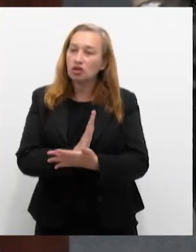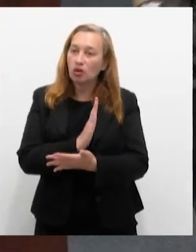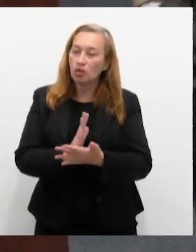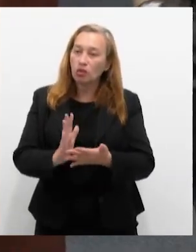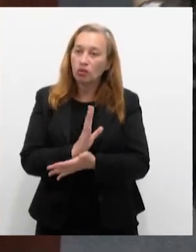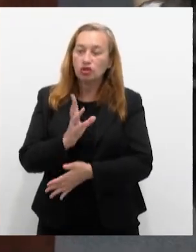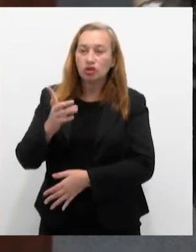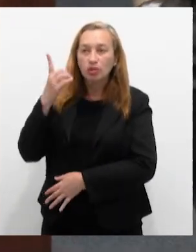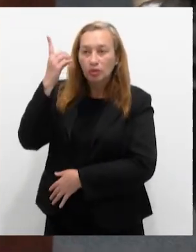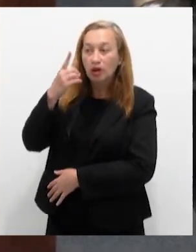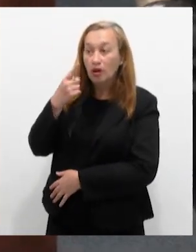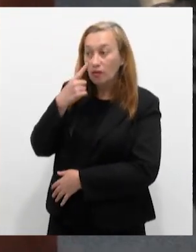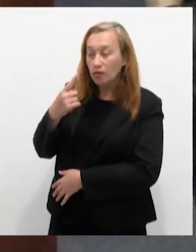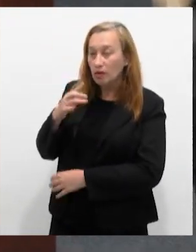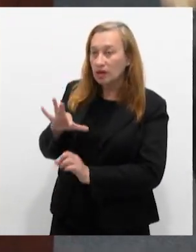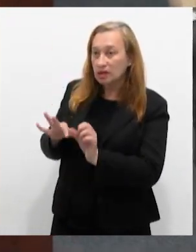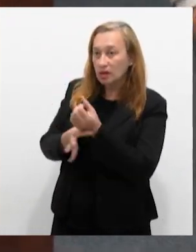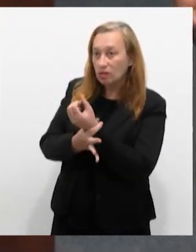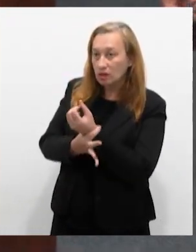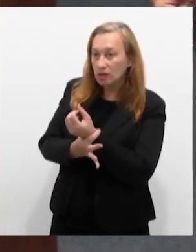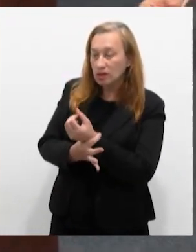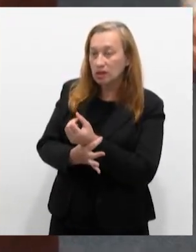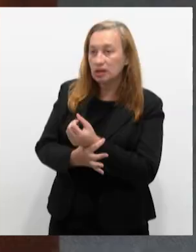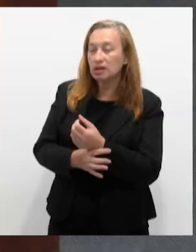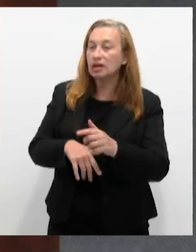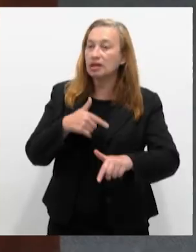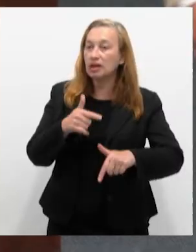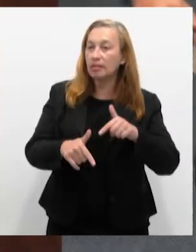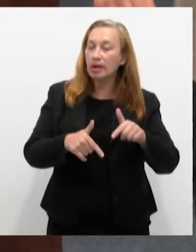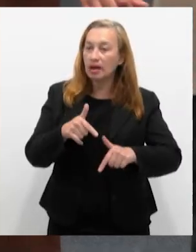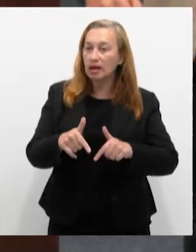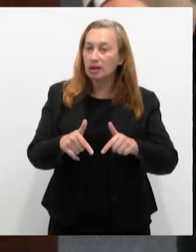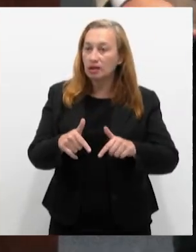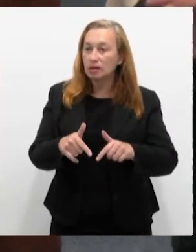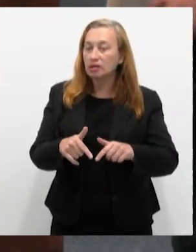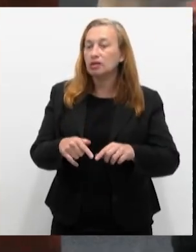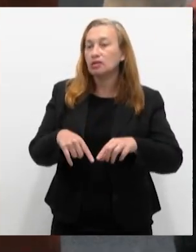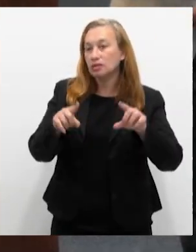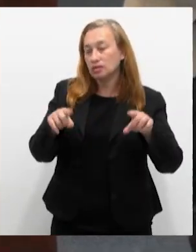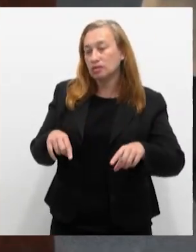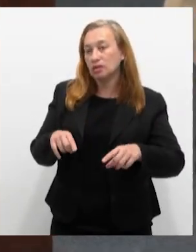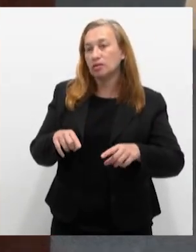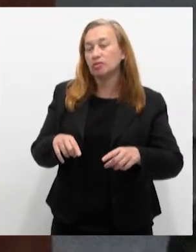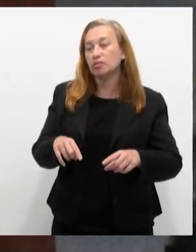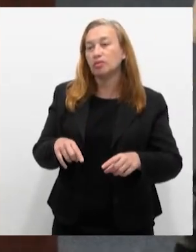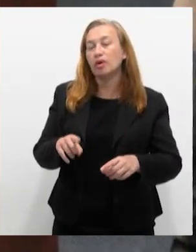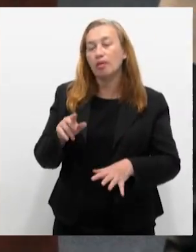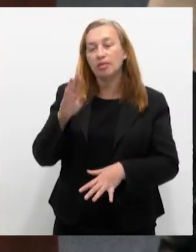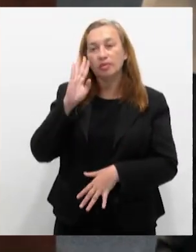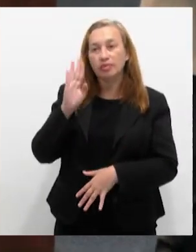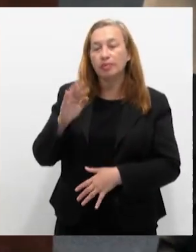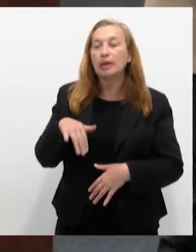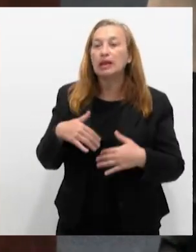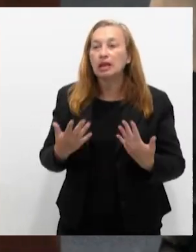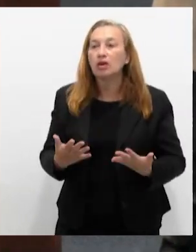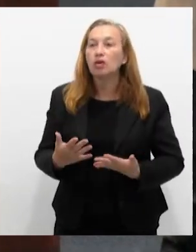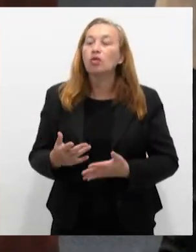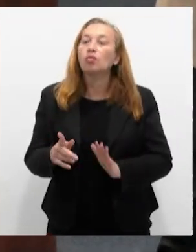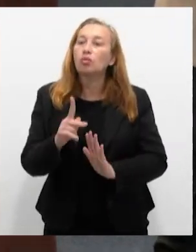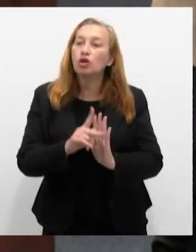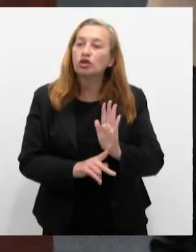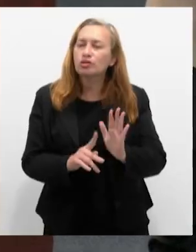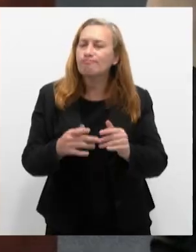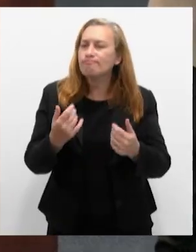que a garantia para quem está exercendo a sua função pública é fundamental. Entretanto, a gente considera que o projeto precisa de